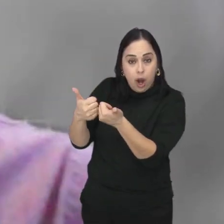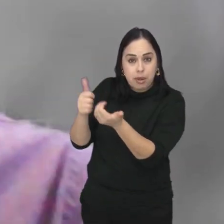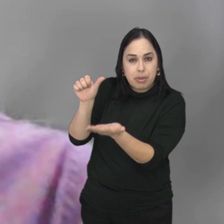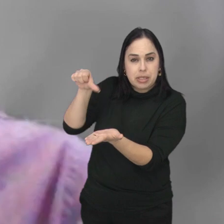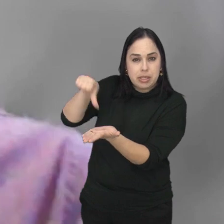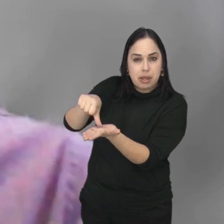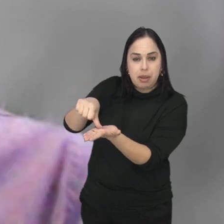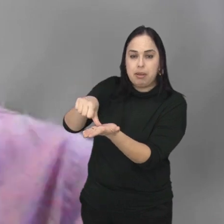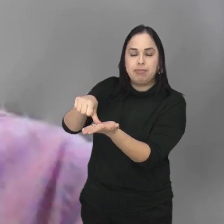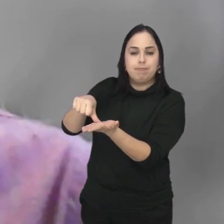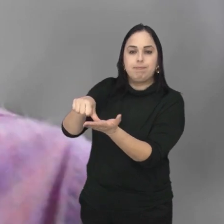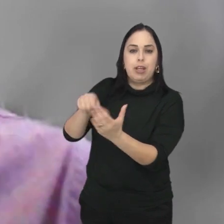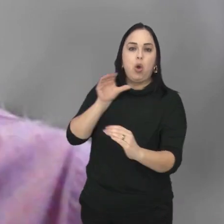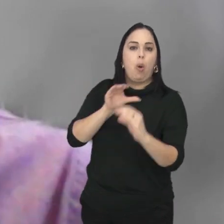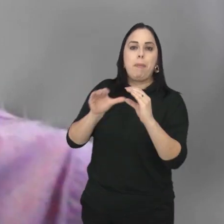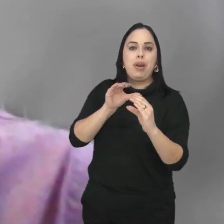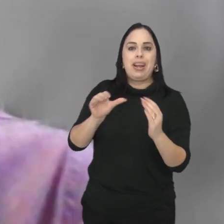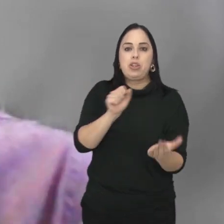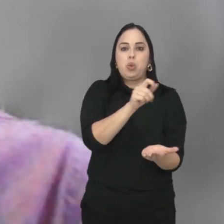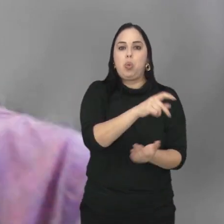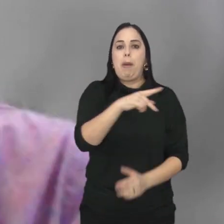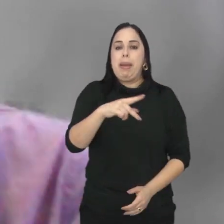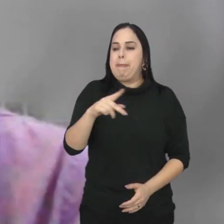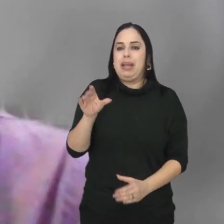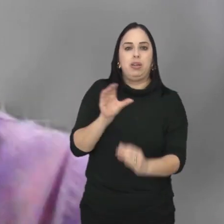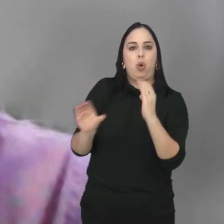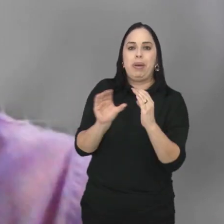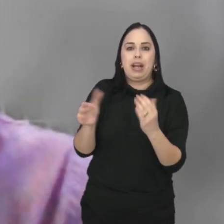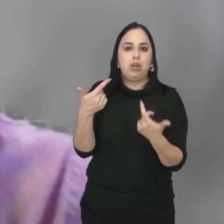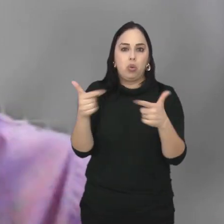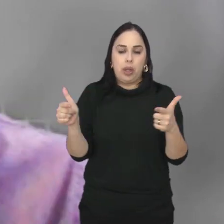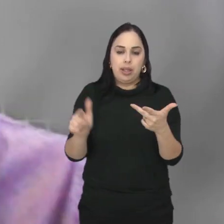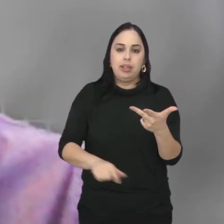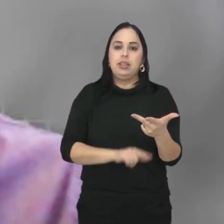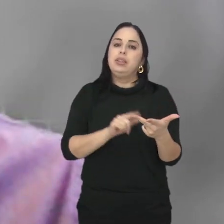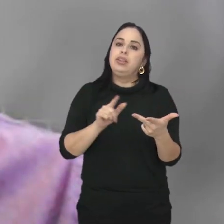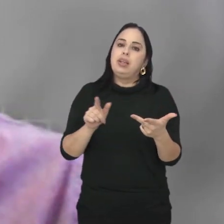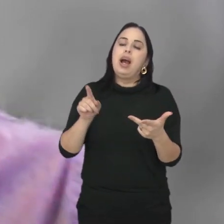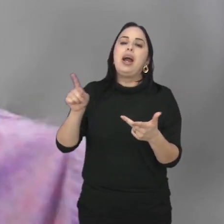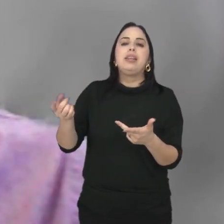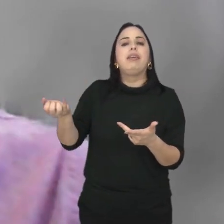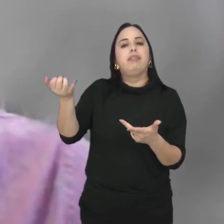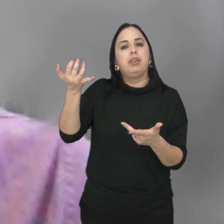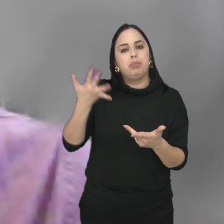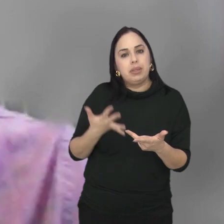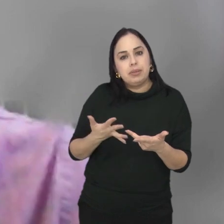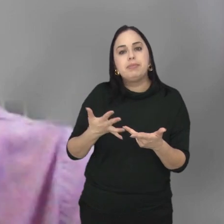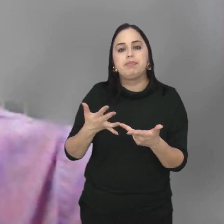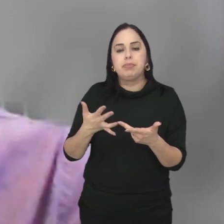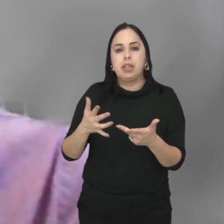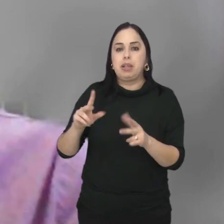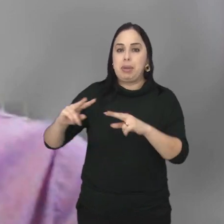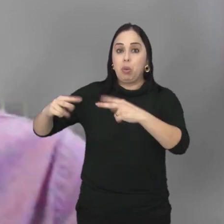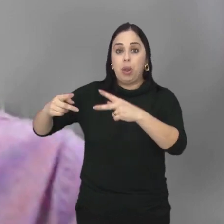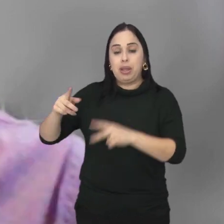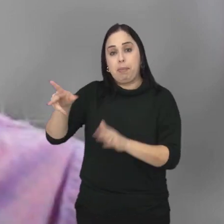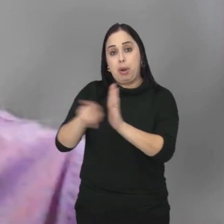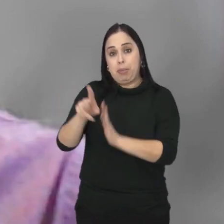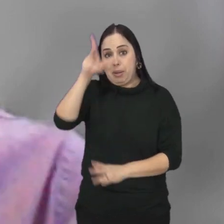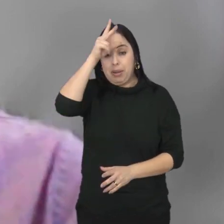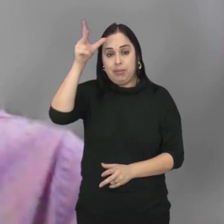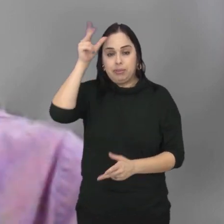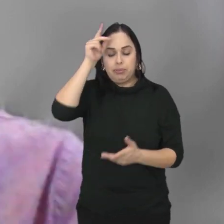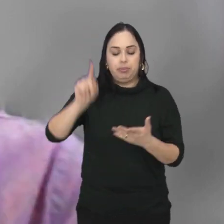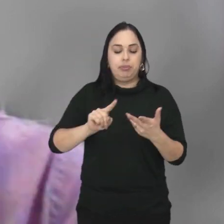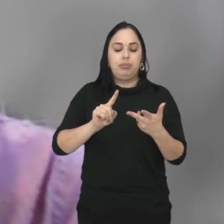daquele ônibus, parou de se comunicar com a gente há 5 minutos, e aí isso vem da garagem da empresa, vem também do link da prefeitura,